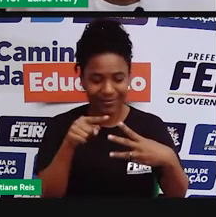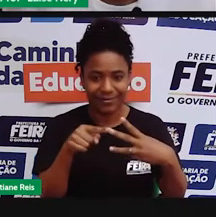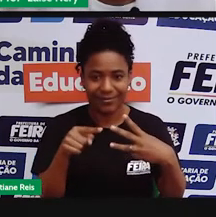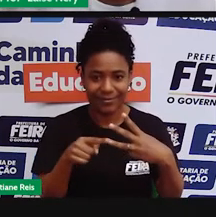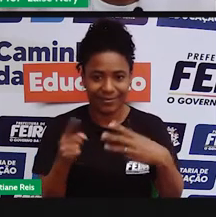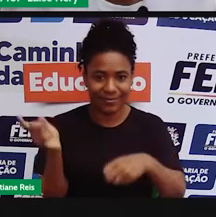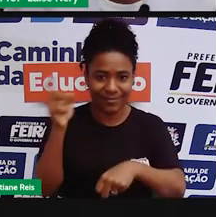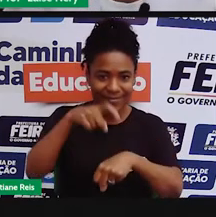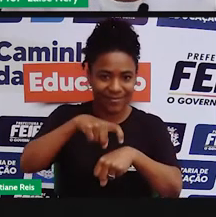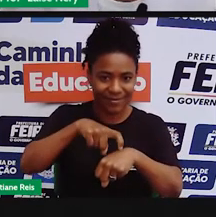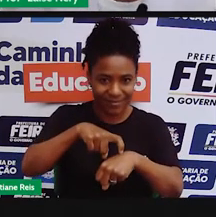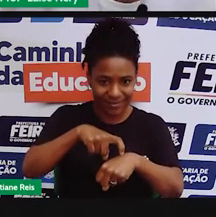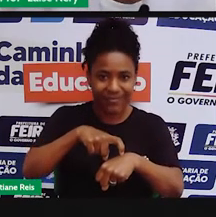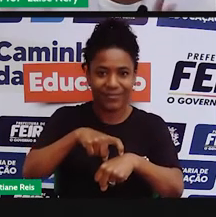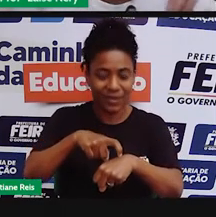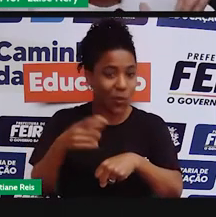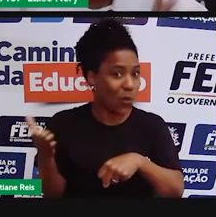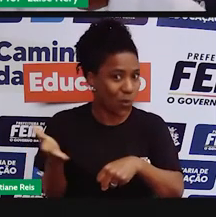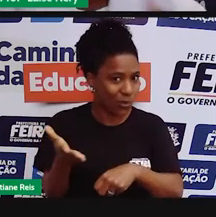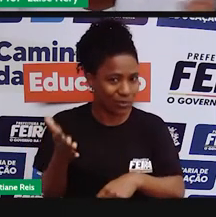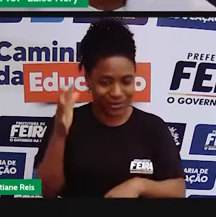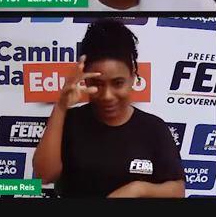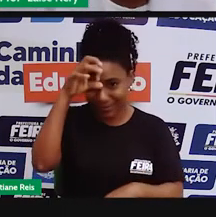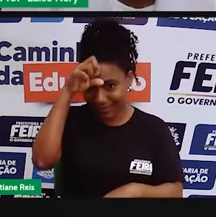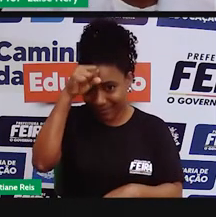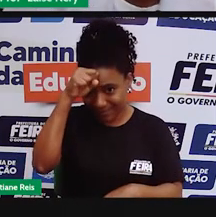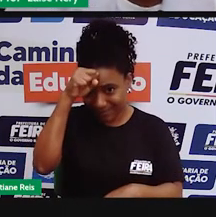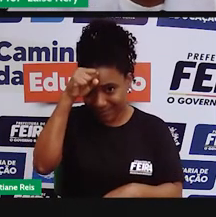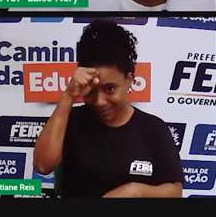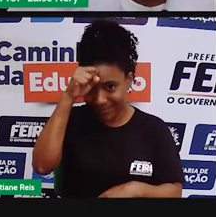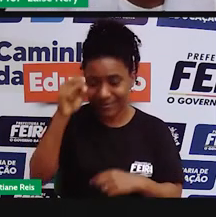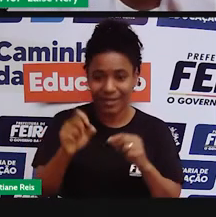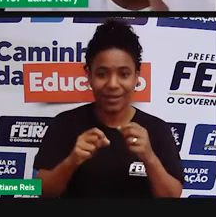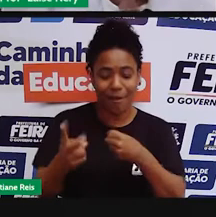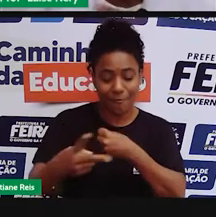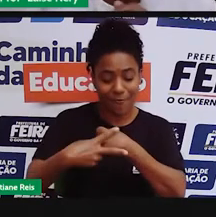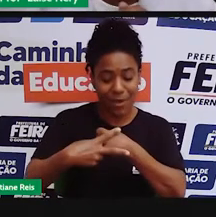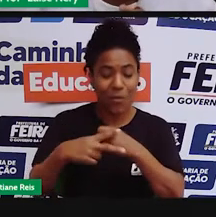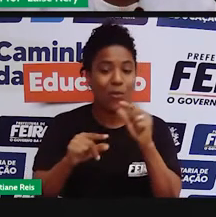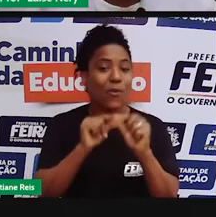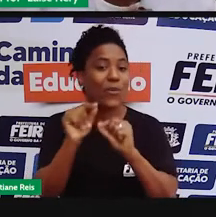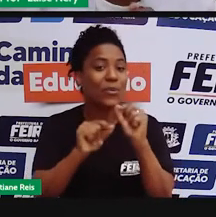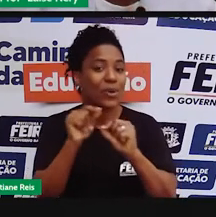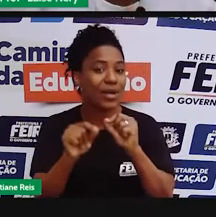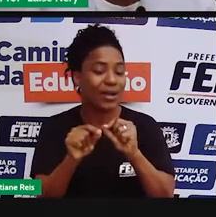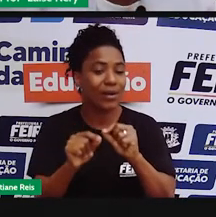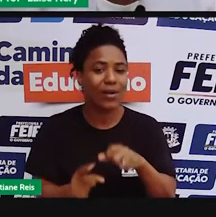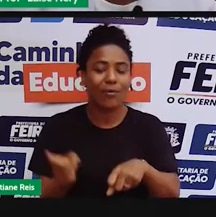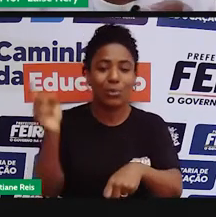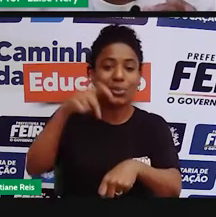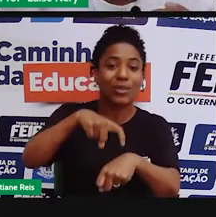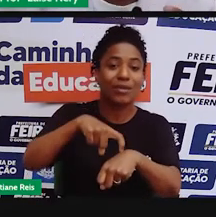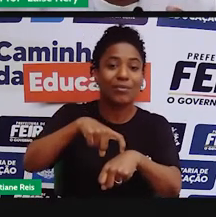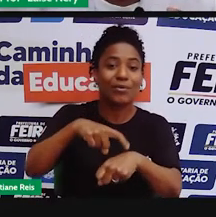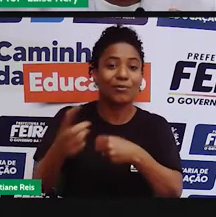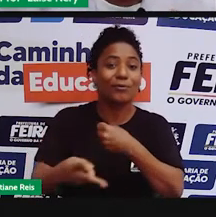vocês vão aprender hoje. Aprenderam o que são verbos e agora os tempos verbais.